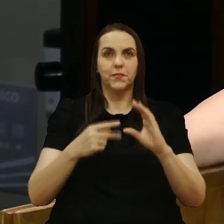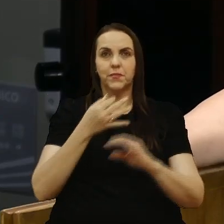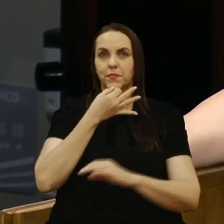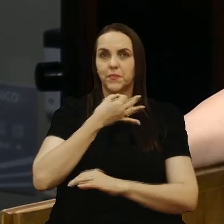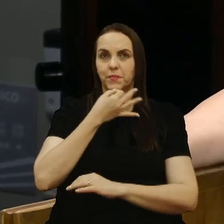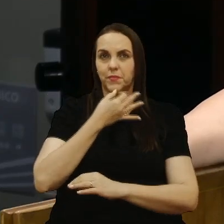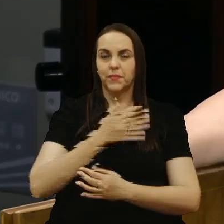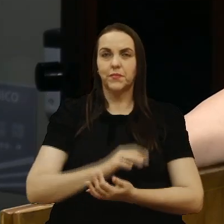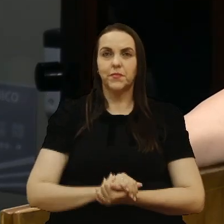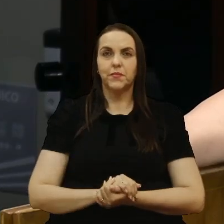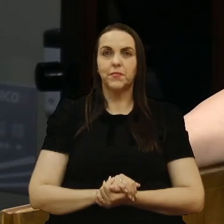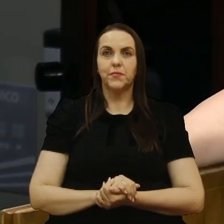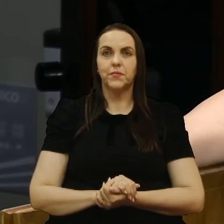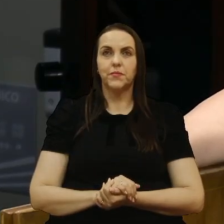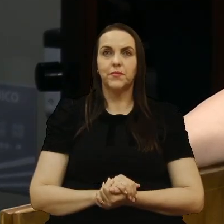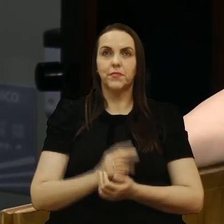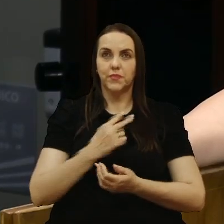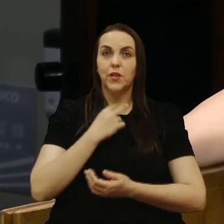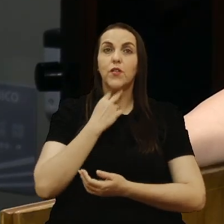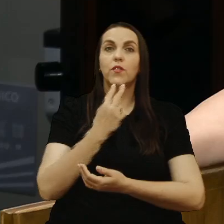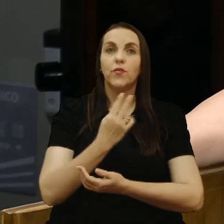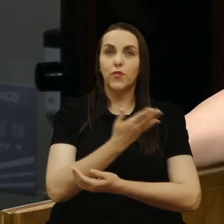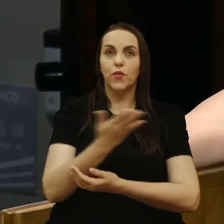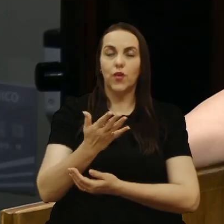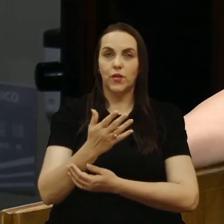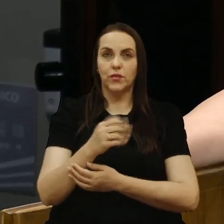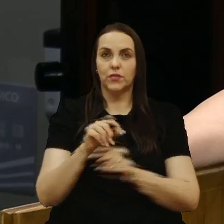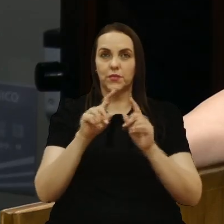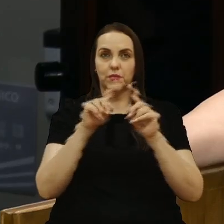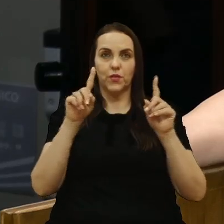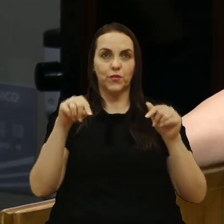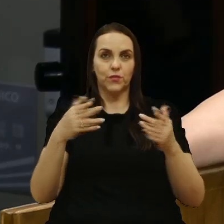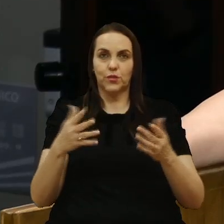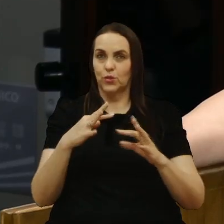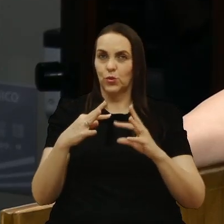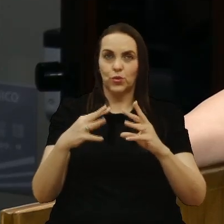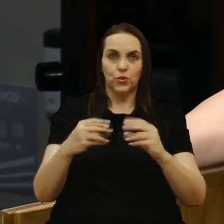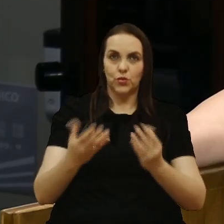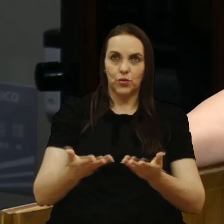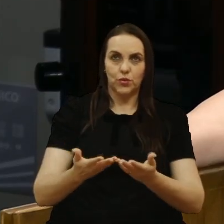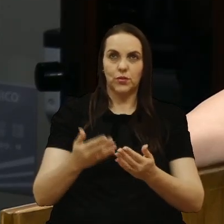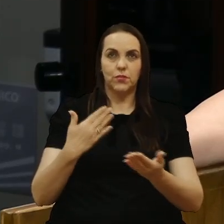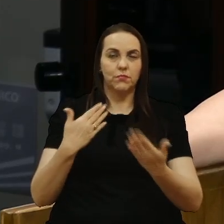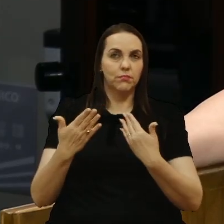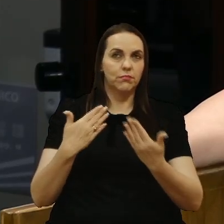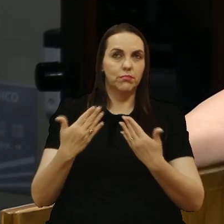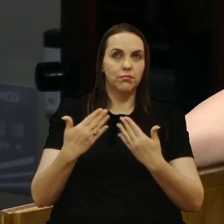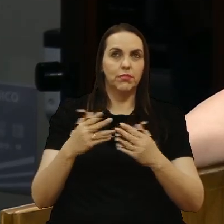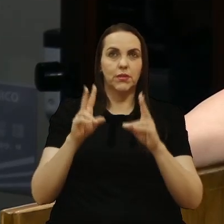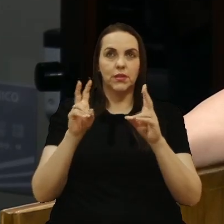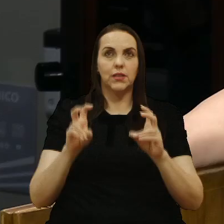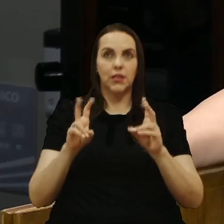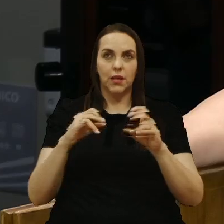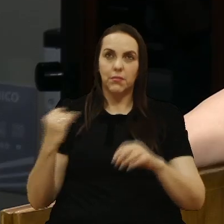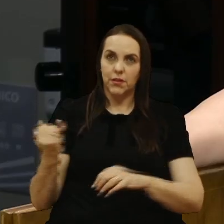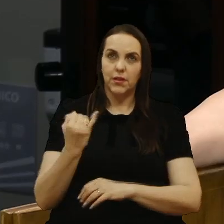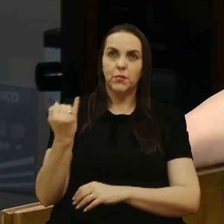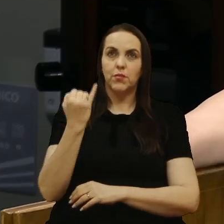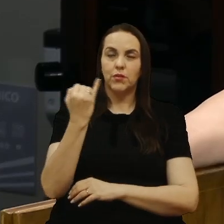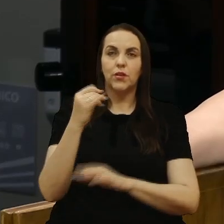Caxias para dar a voz aos trabalhadores e às trabalhadoras, né, Cláudio, para debater esse tema tão importante que é o fim da